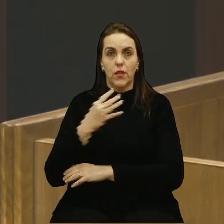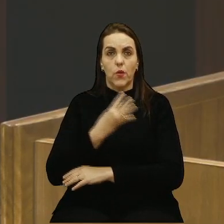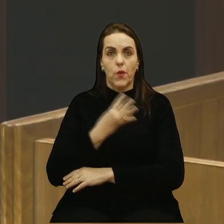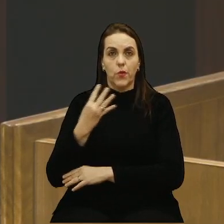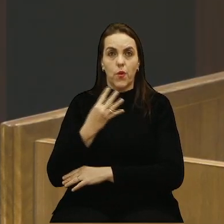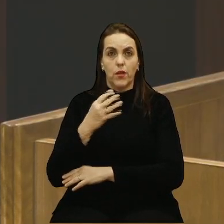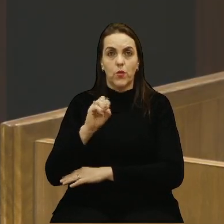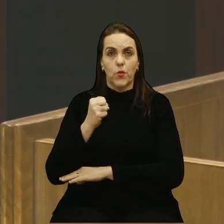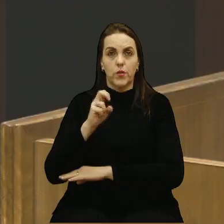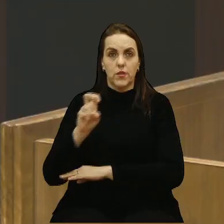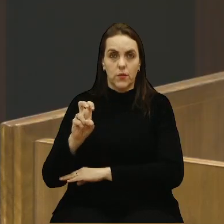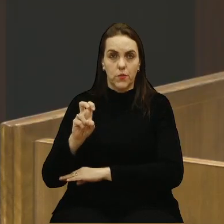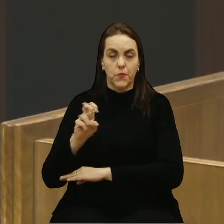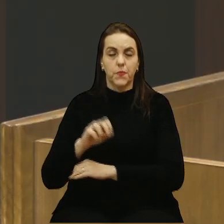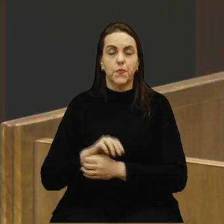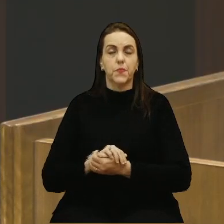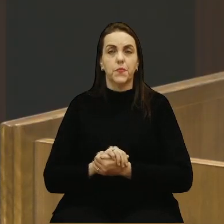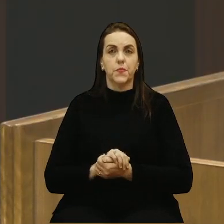54-3290-4485.